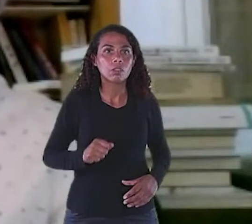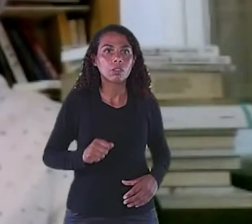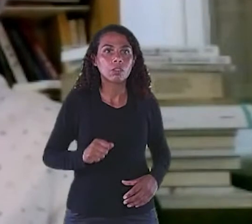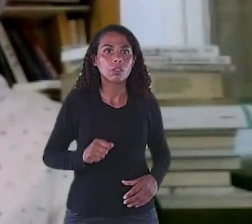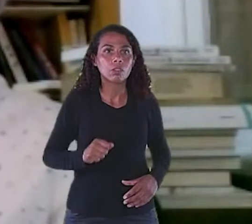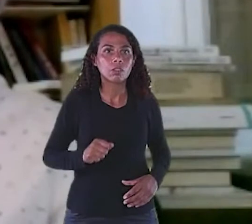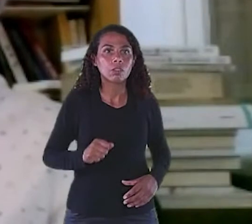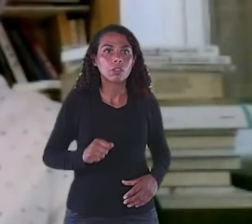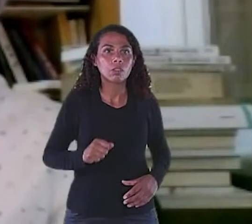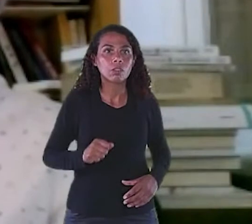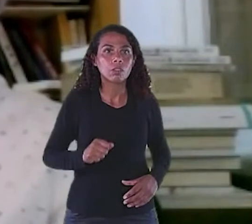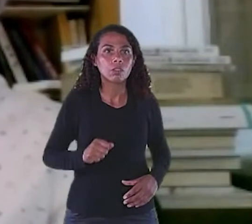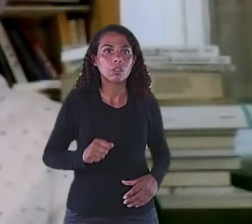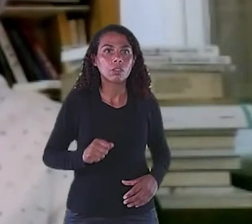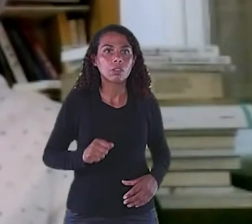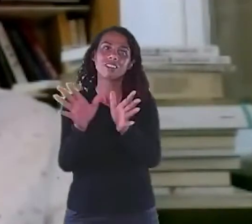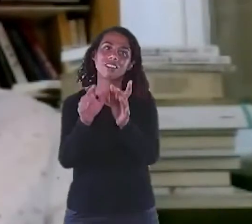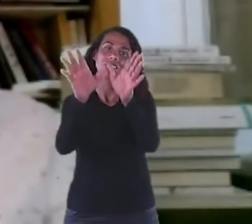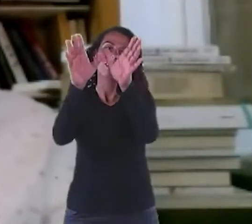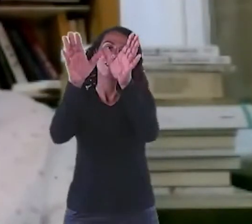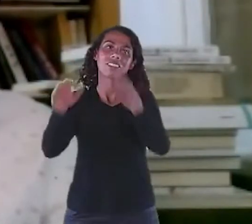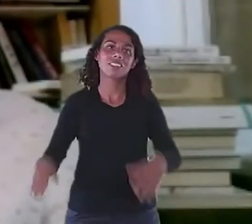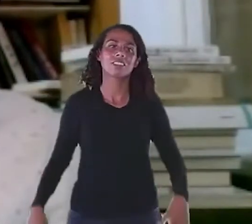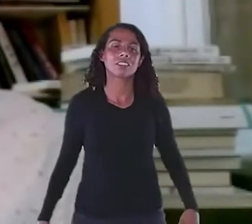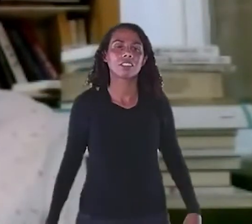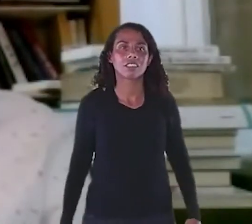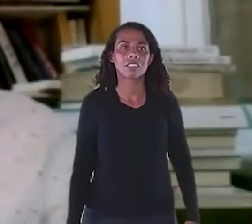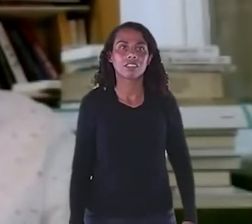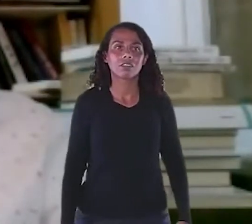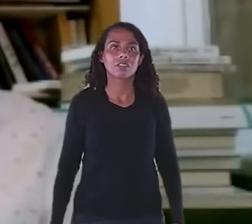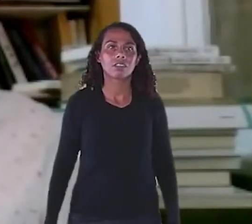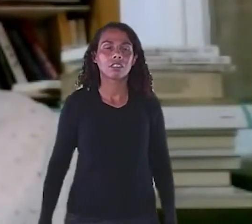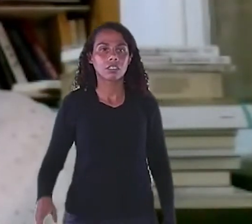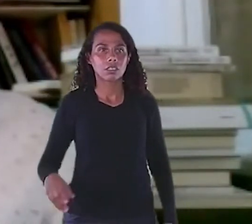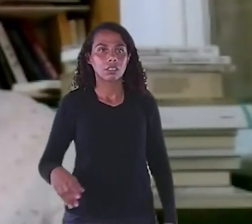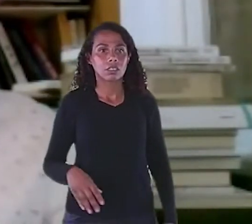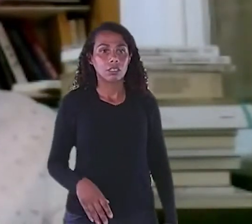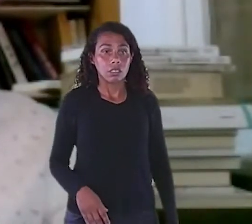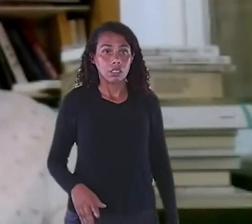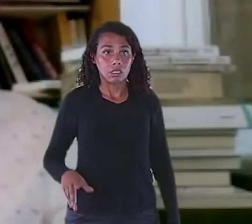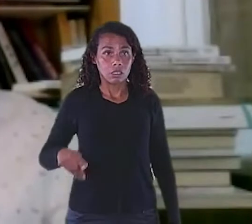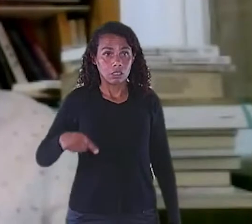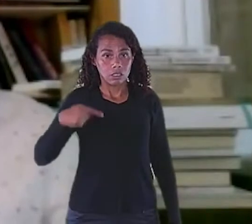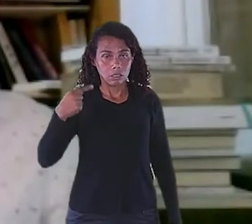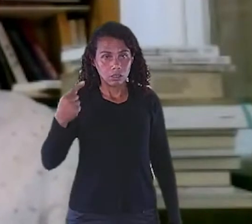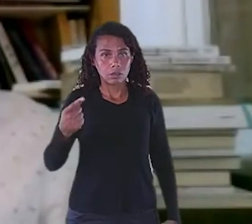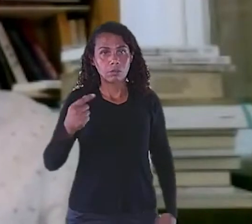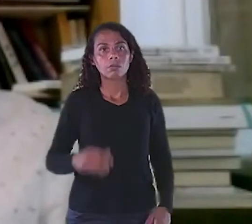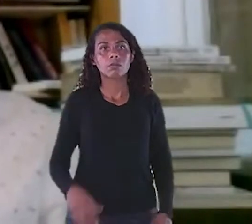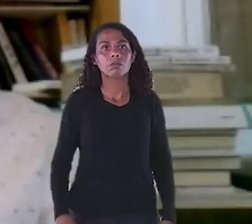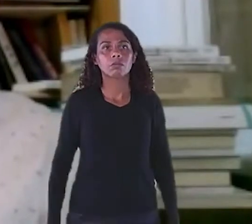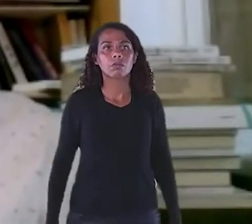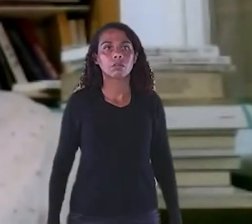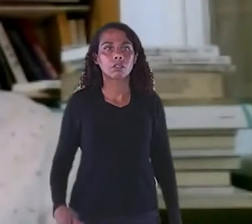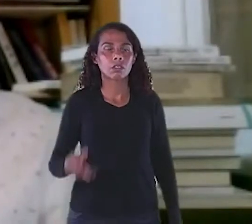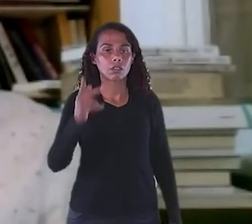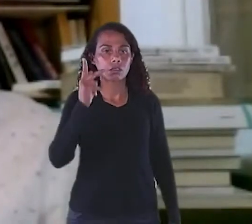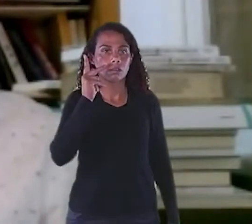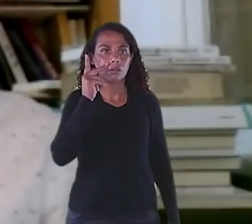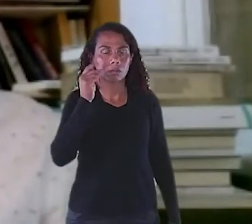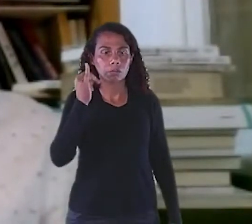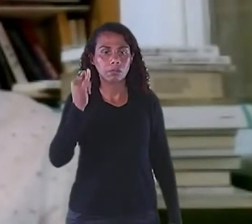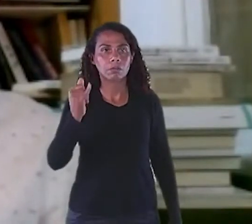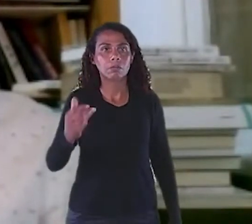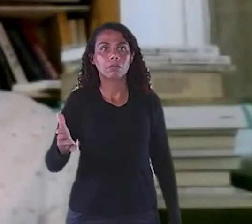exatamente para premiar os esforços de repovoamento de aves. Sabe, eu acho muito bacana. Acho que meu pai